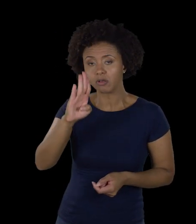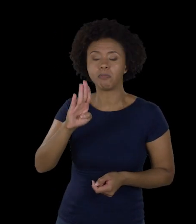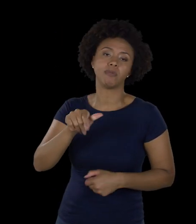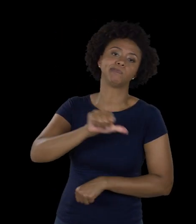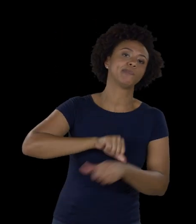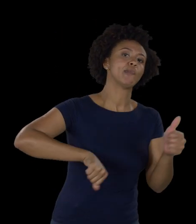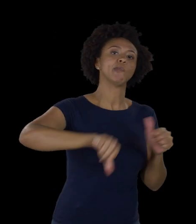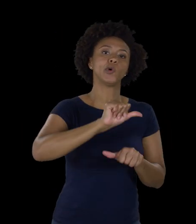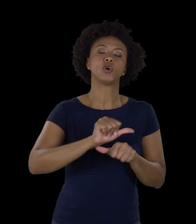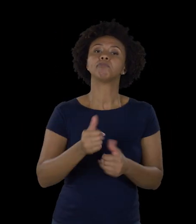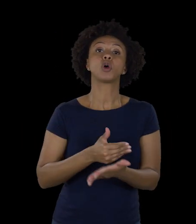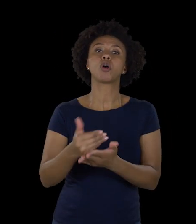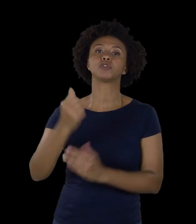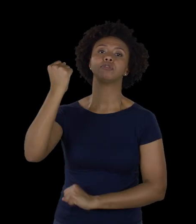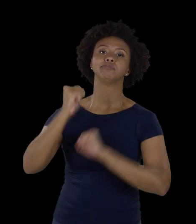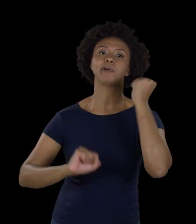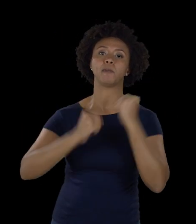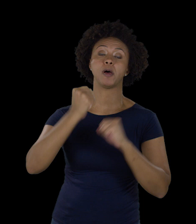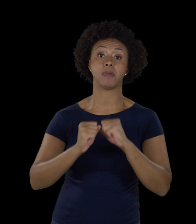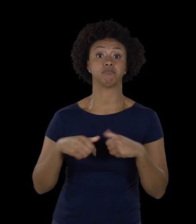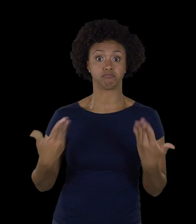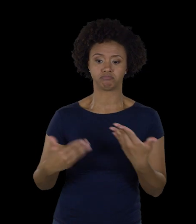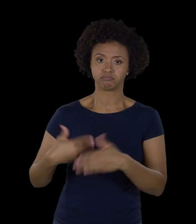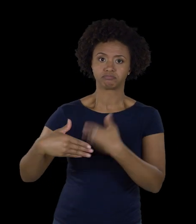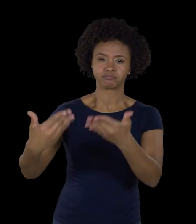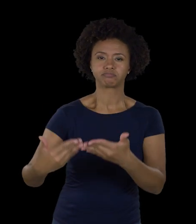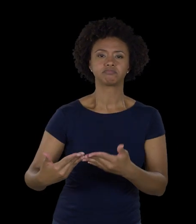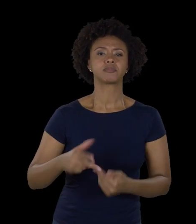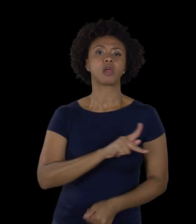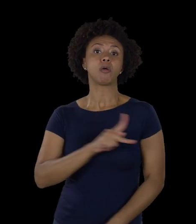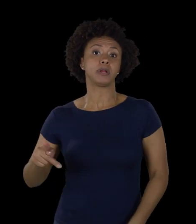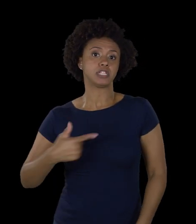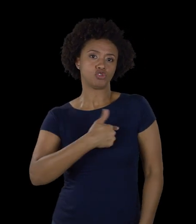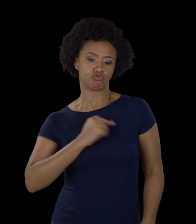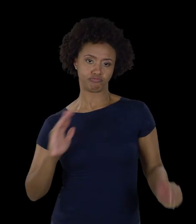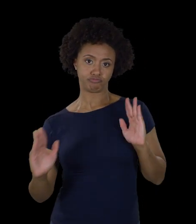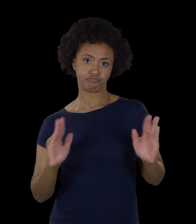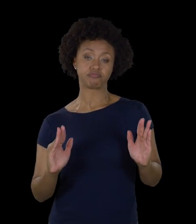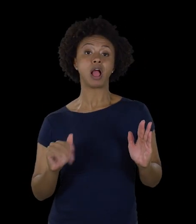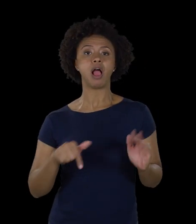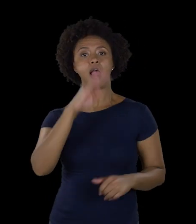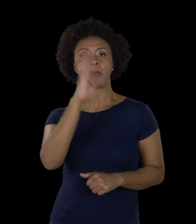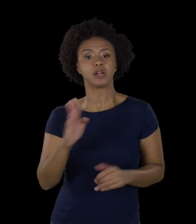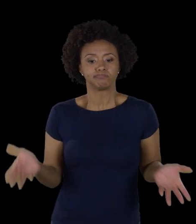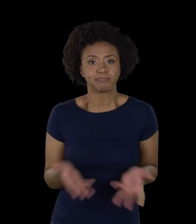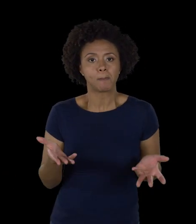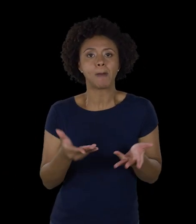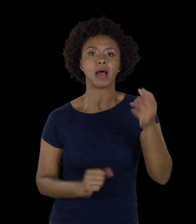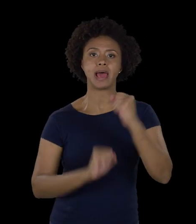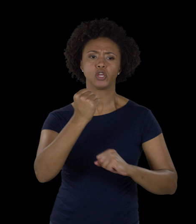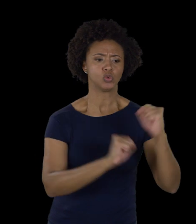as atividades industriais. A partir do governo de Getúlio Vargas, o país então aposta na